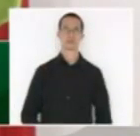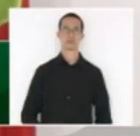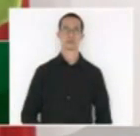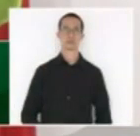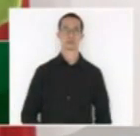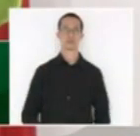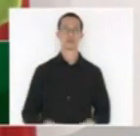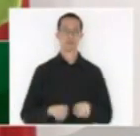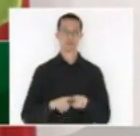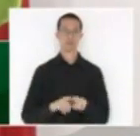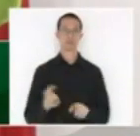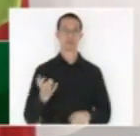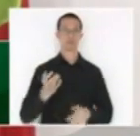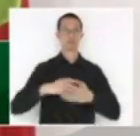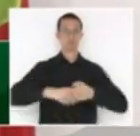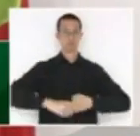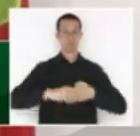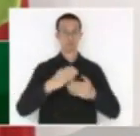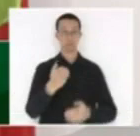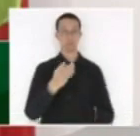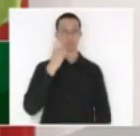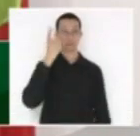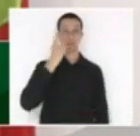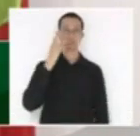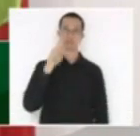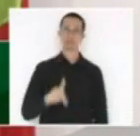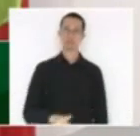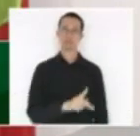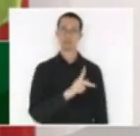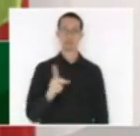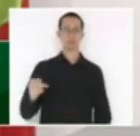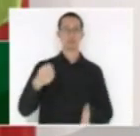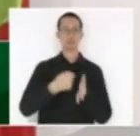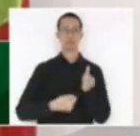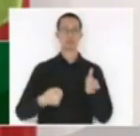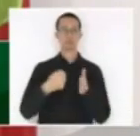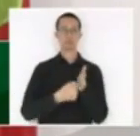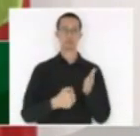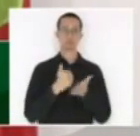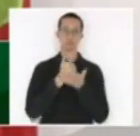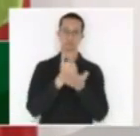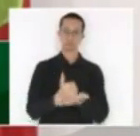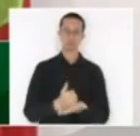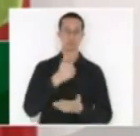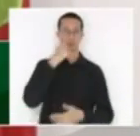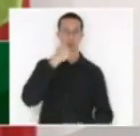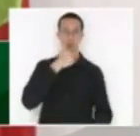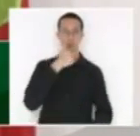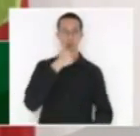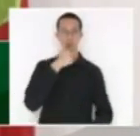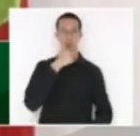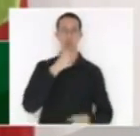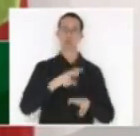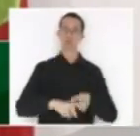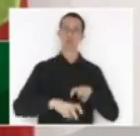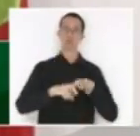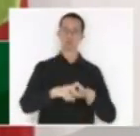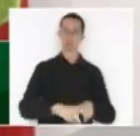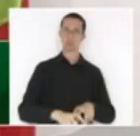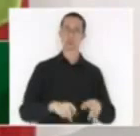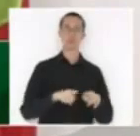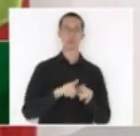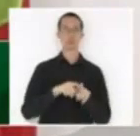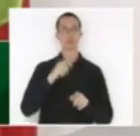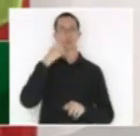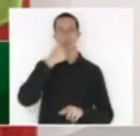saudar o deputado Padre Pedro, que eu sei que tem feito uma luta muito grande pelas mulheres agricultoras também, as mulheres urbanas, que